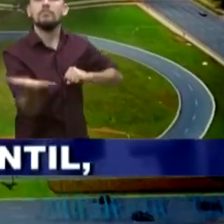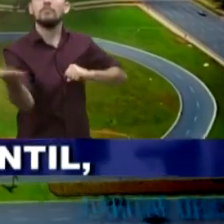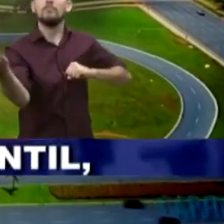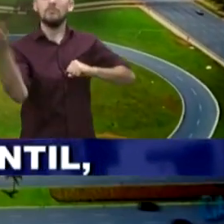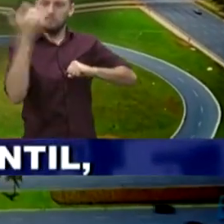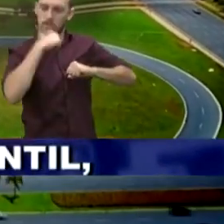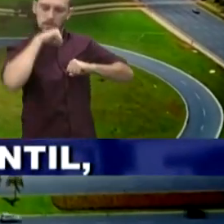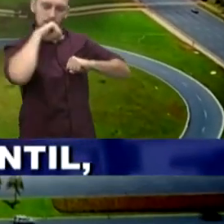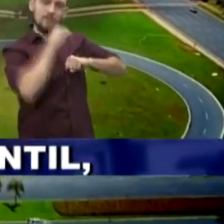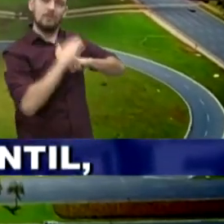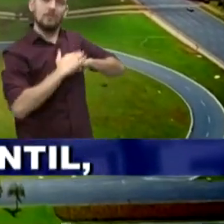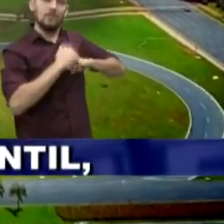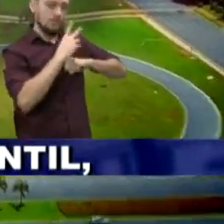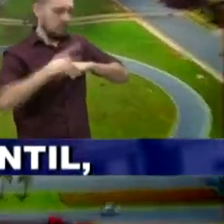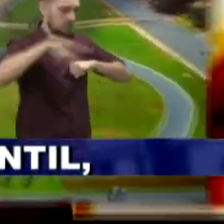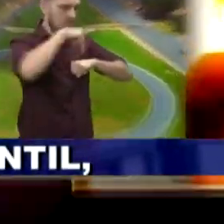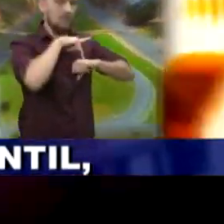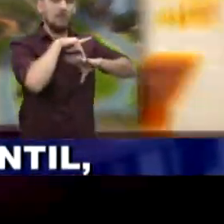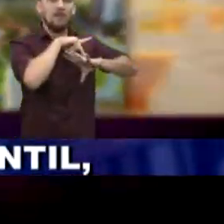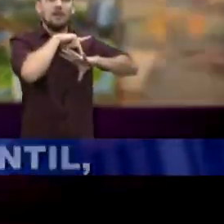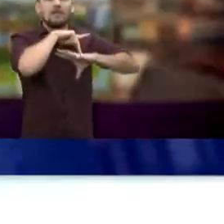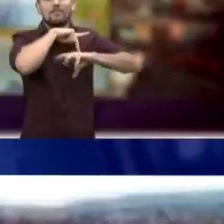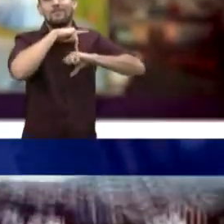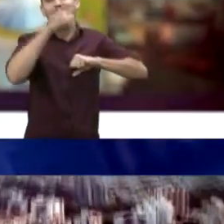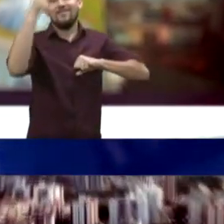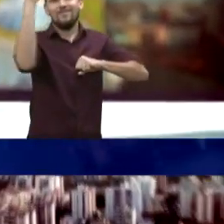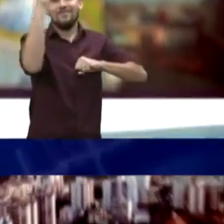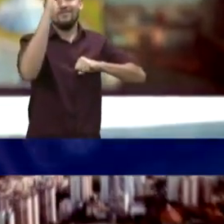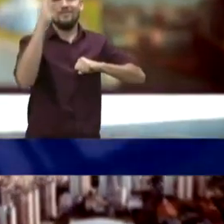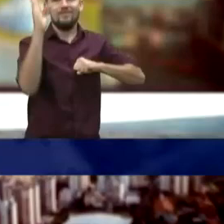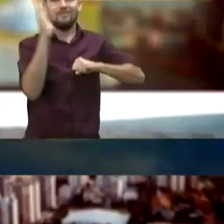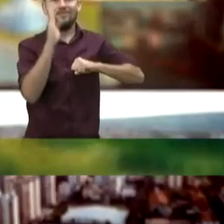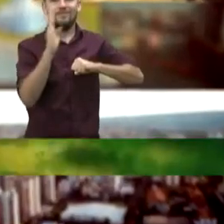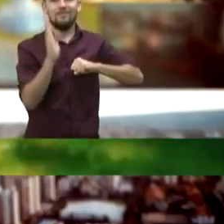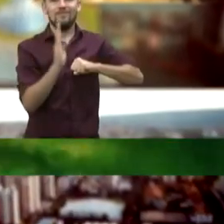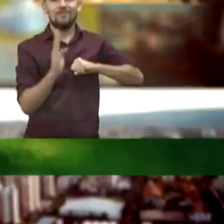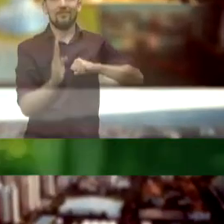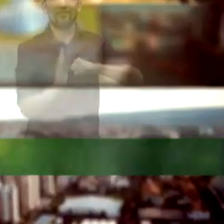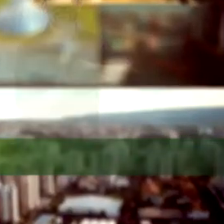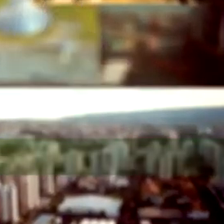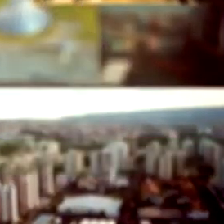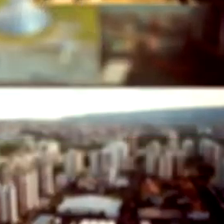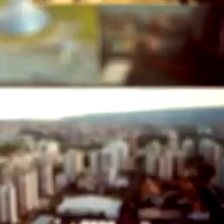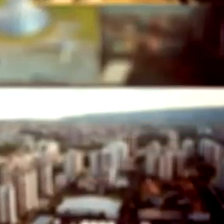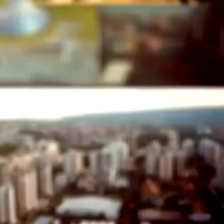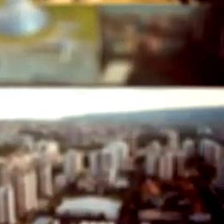Dos filhos deste sol, das mães, gente, pátria amada, Brasil.